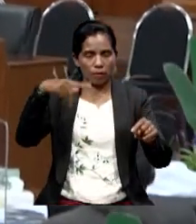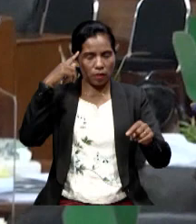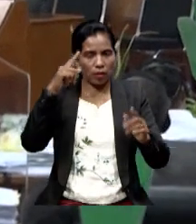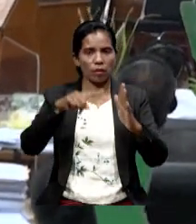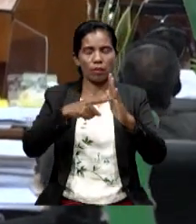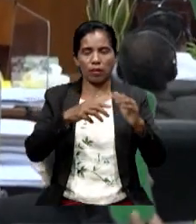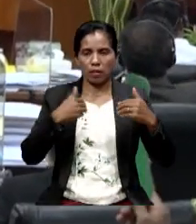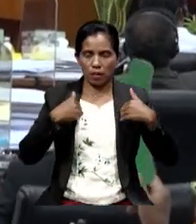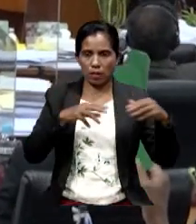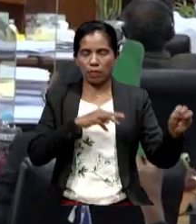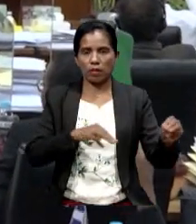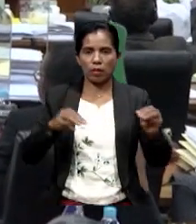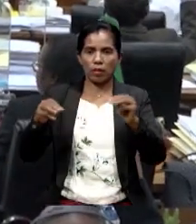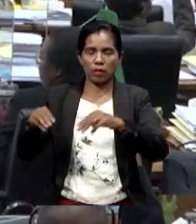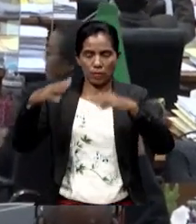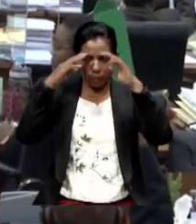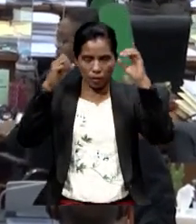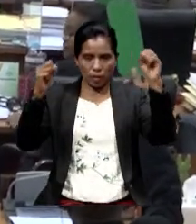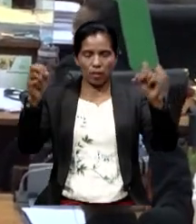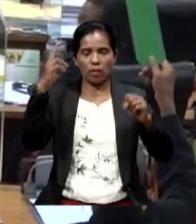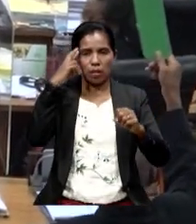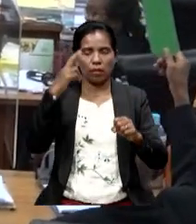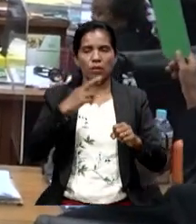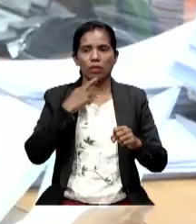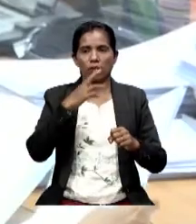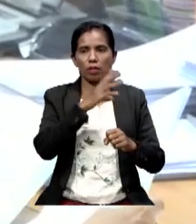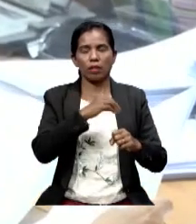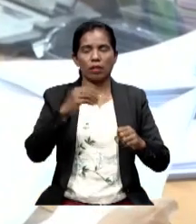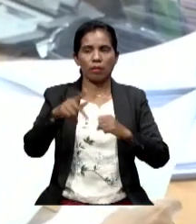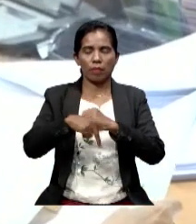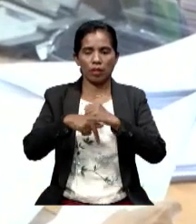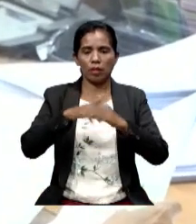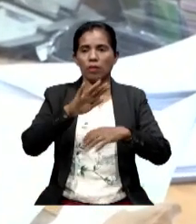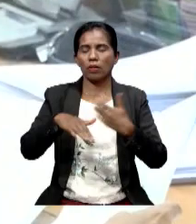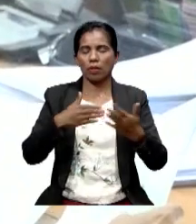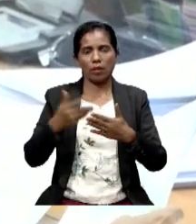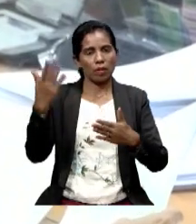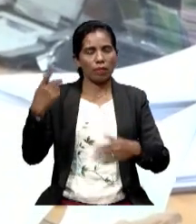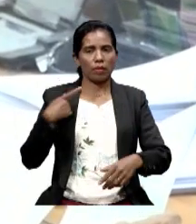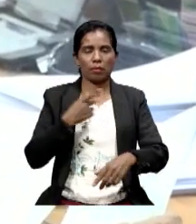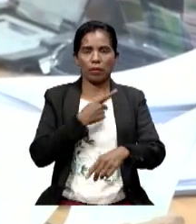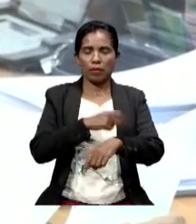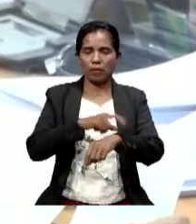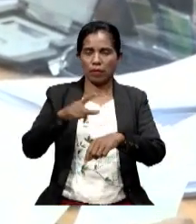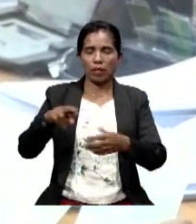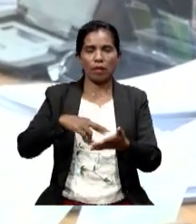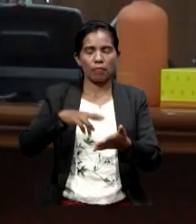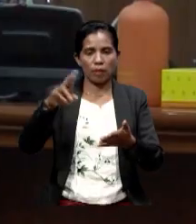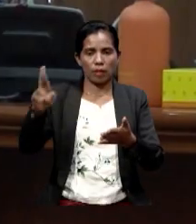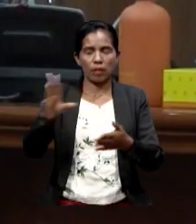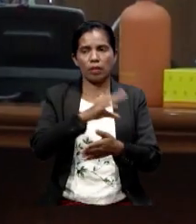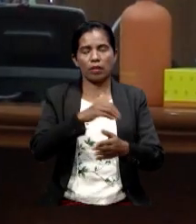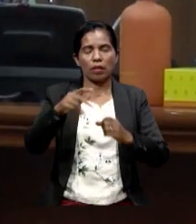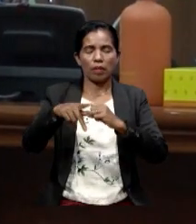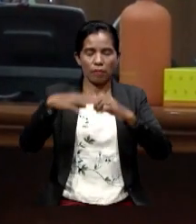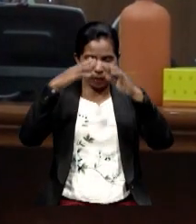mudança e o mandato do Presidente da República, Zé Ramos Horta, a bancada rota do Parlamento Nacional, aprova o pedido de deslocação do Presidente